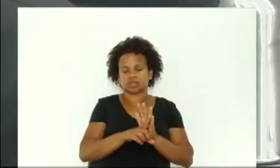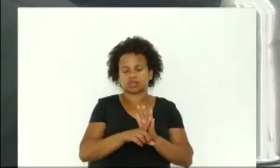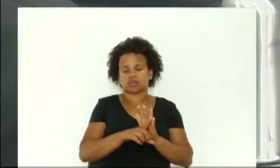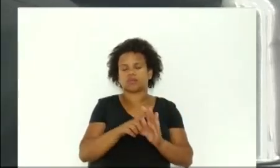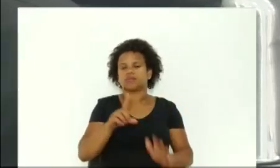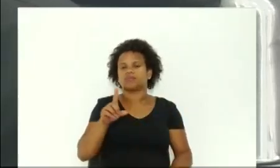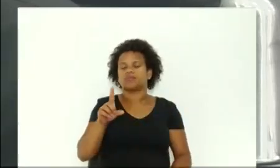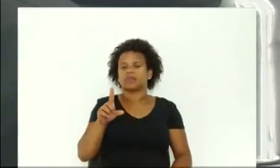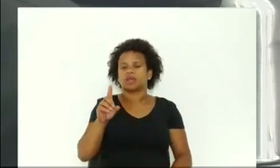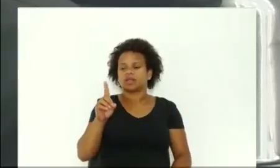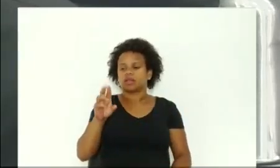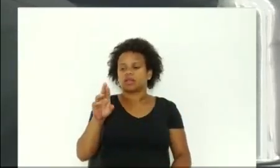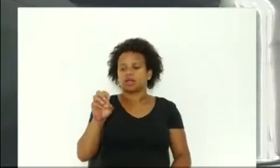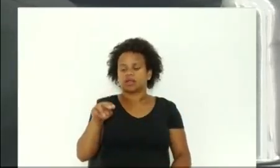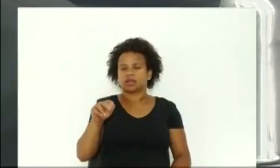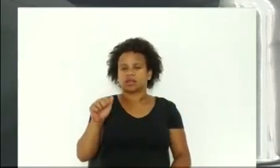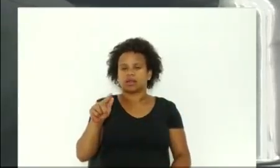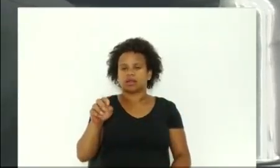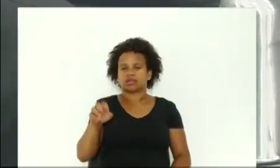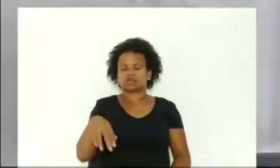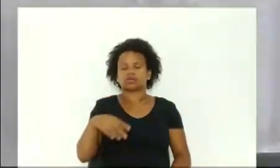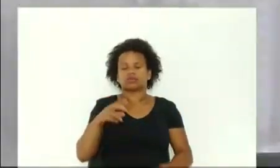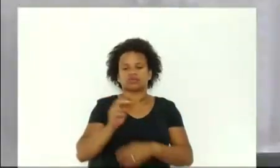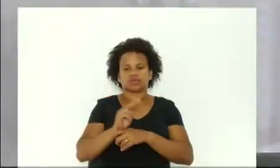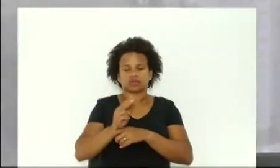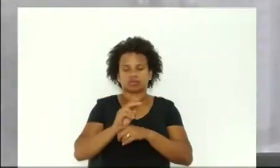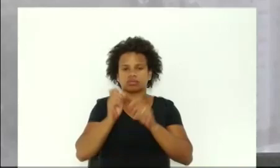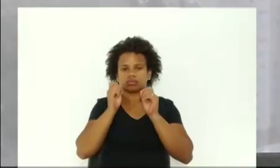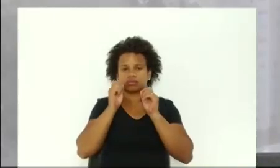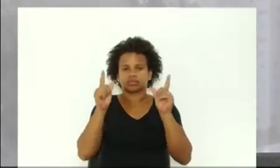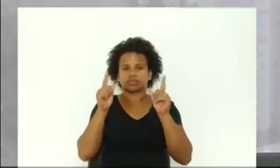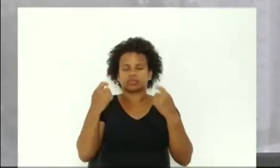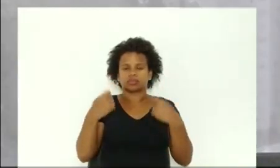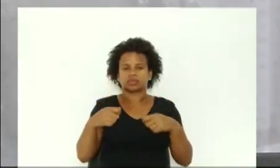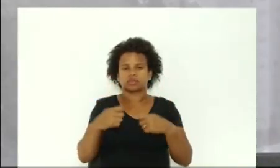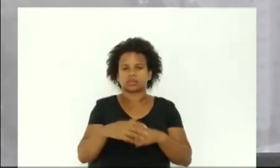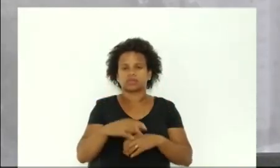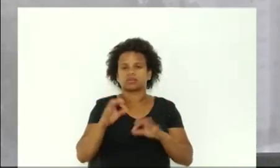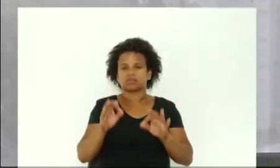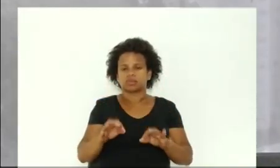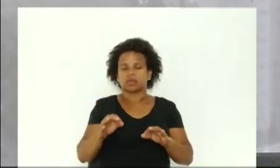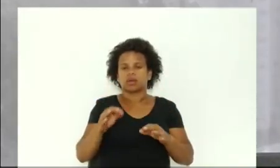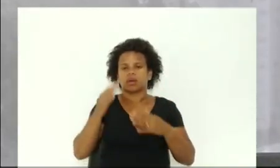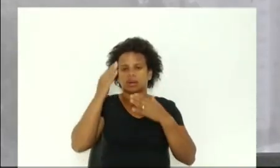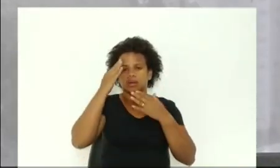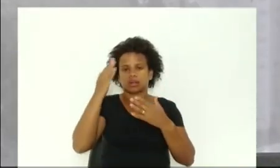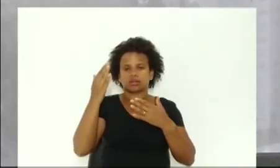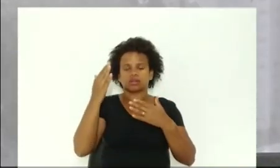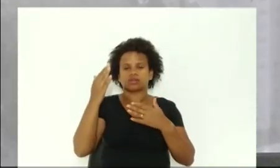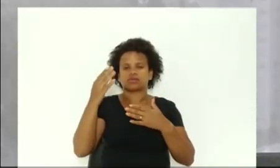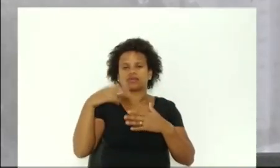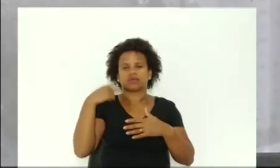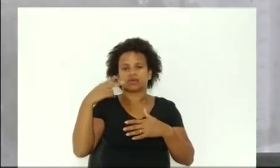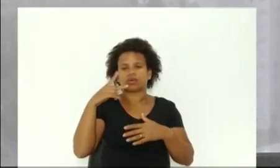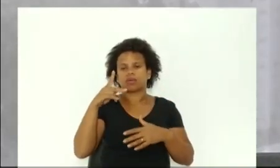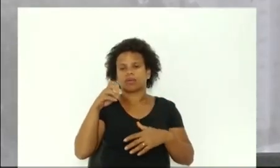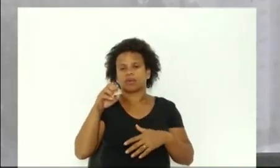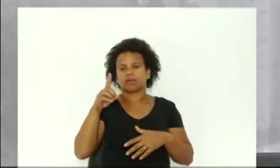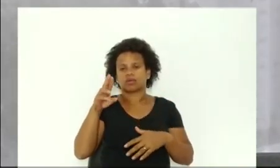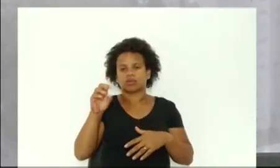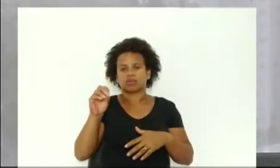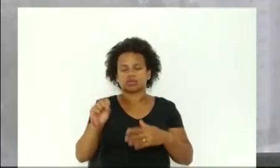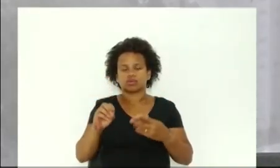essa fiscalização. Parabéns, obrigado. Exatamente, agradeço as colocações, vereador Pedroso, vereador Sargento Laudo,